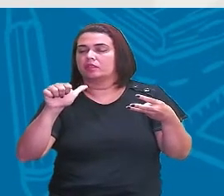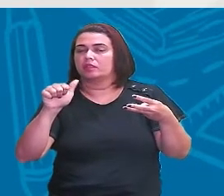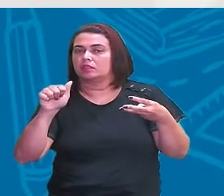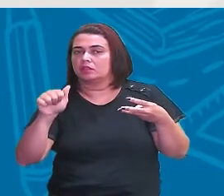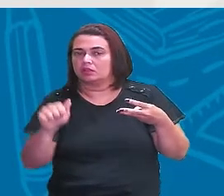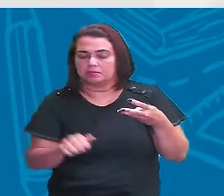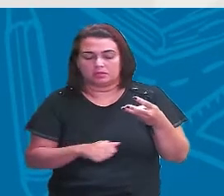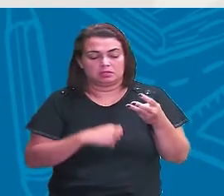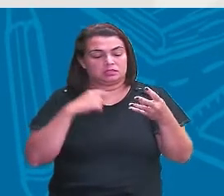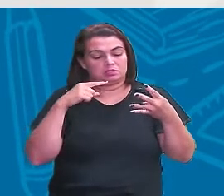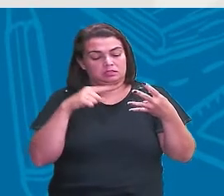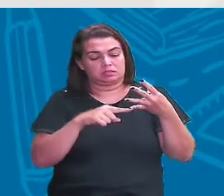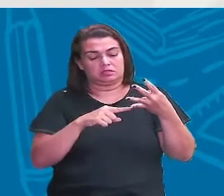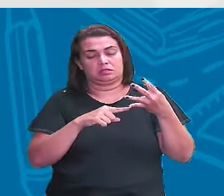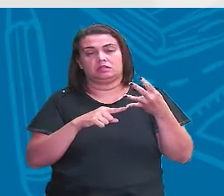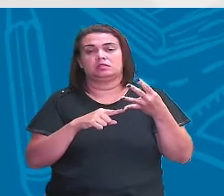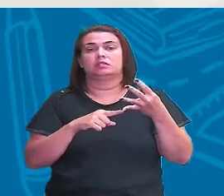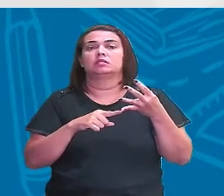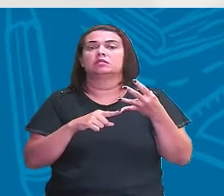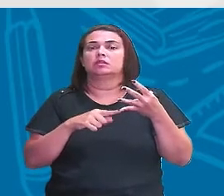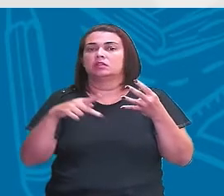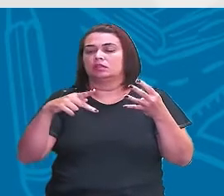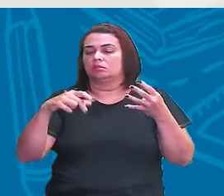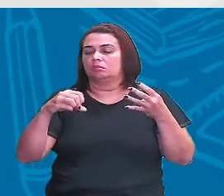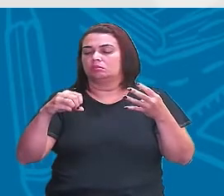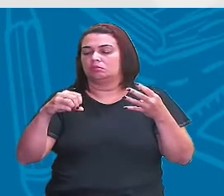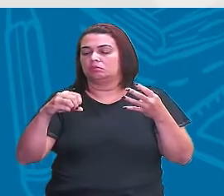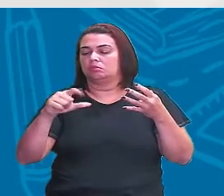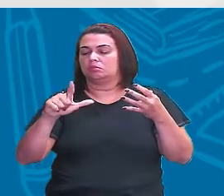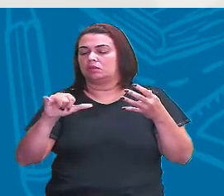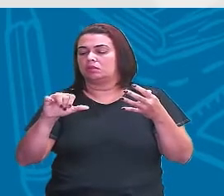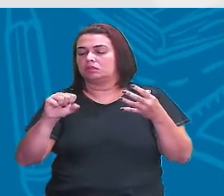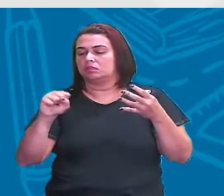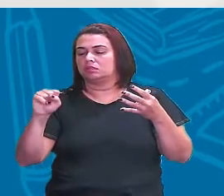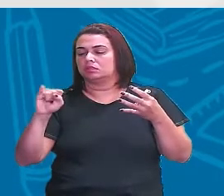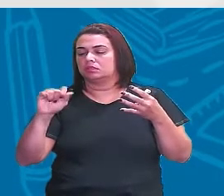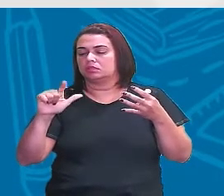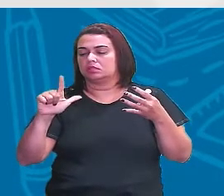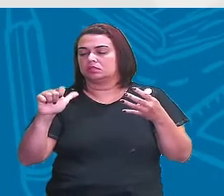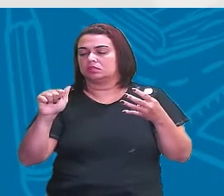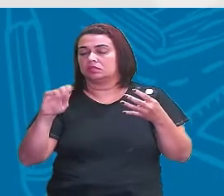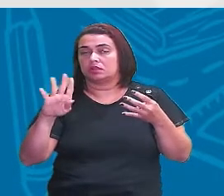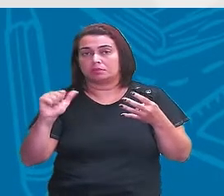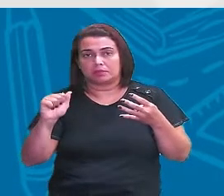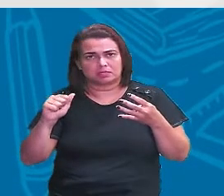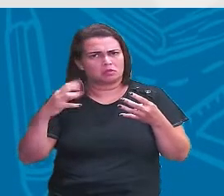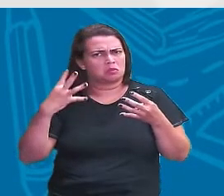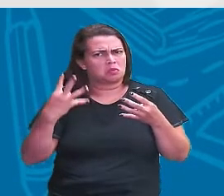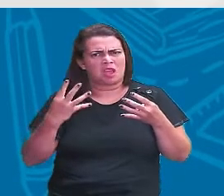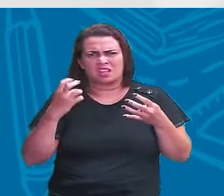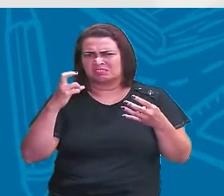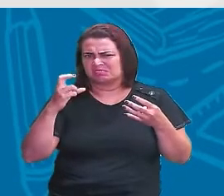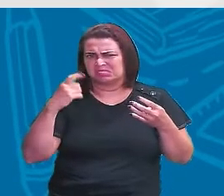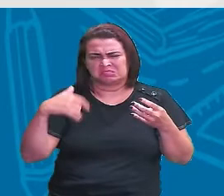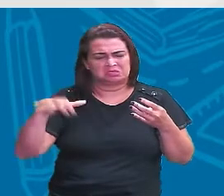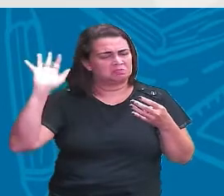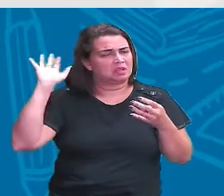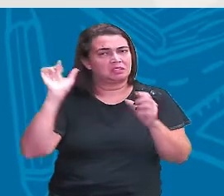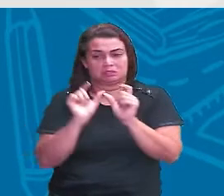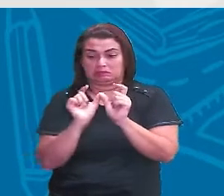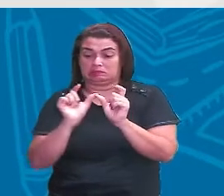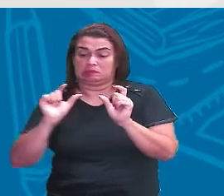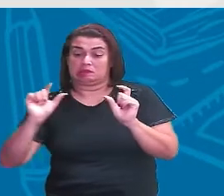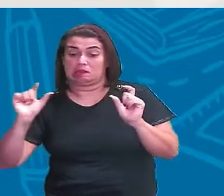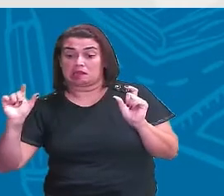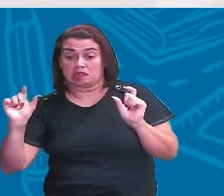sílabas. E temos as polissílabas, que é a partir de 4 sílabas, 5 em diante, tá? As